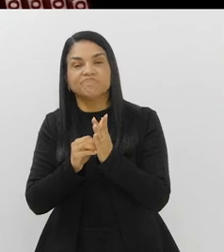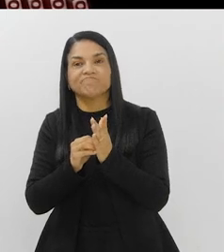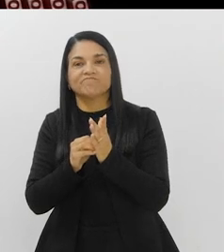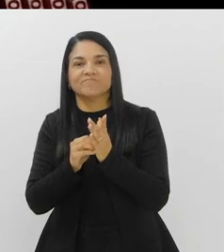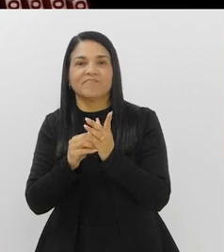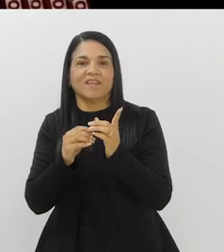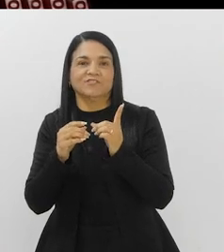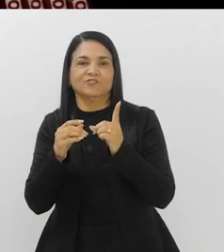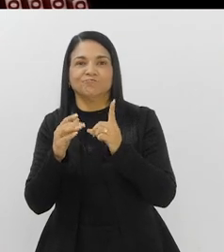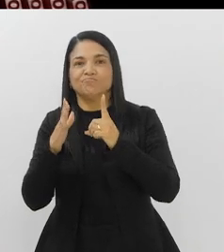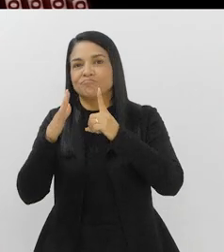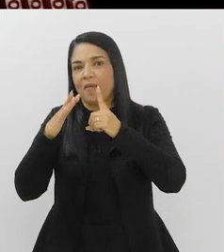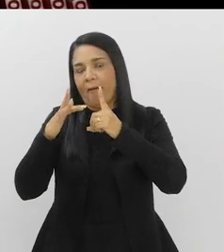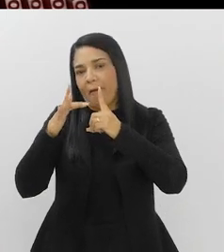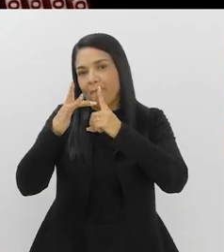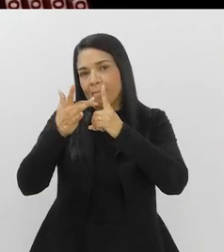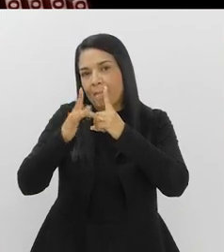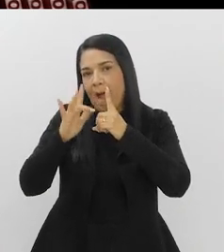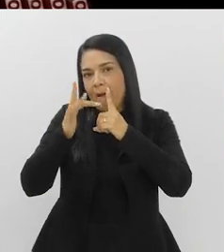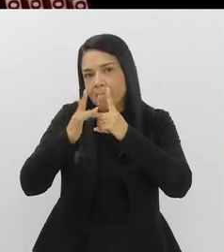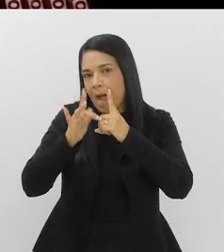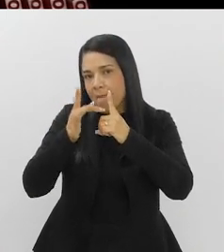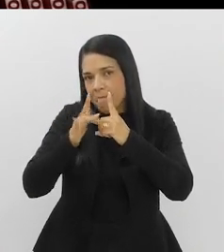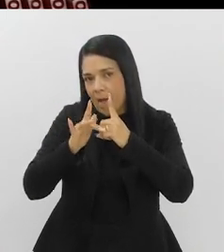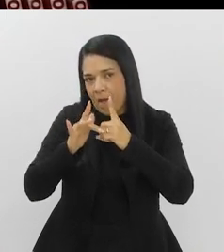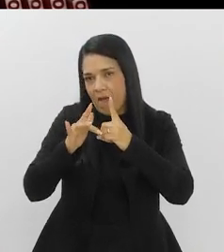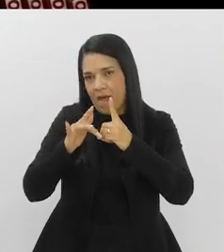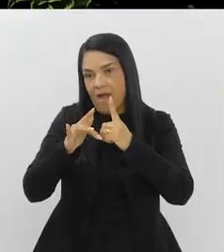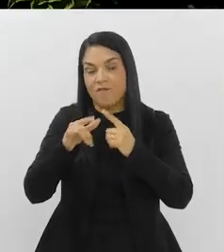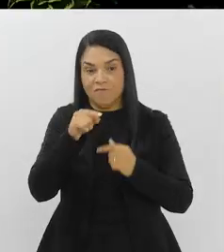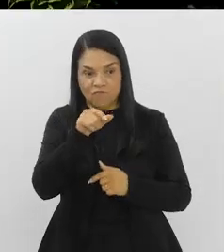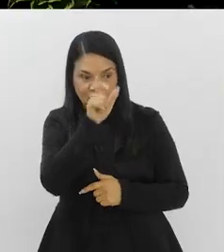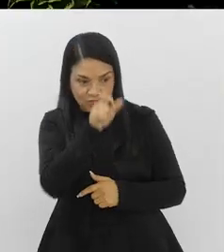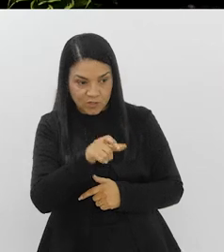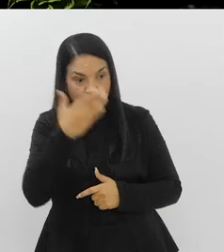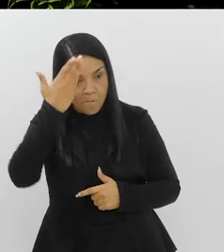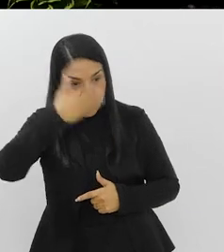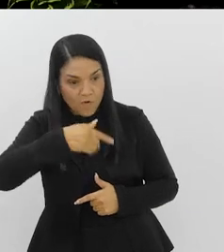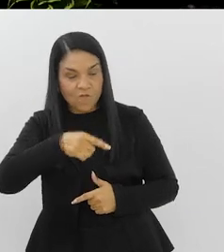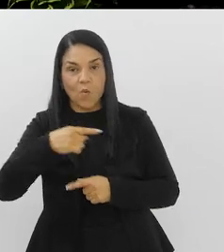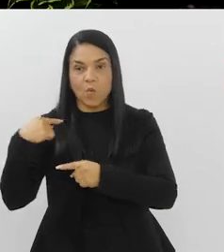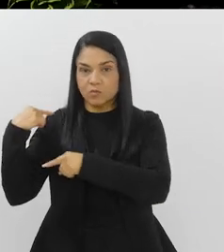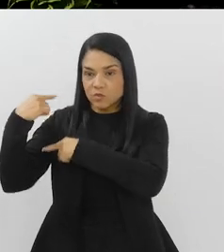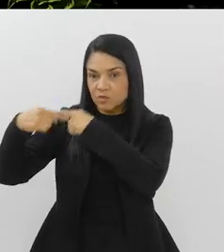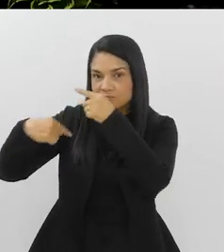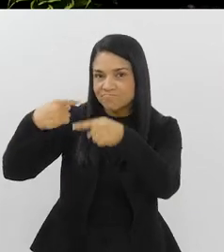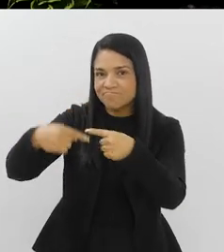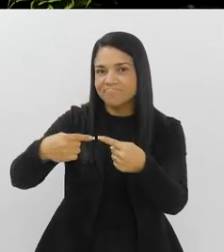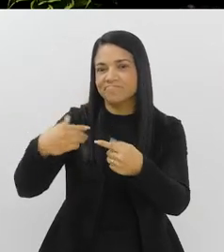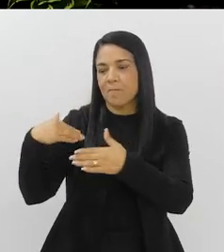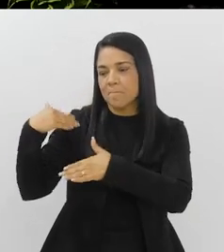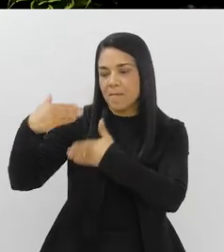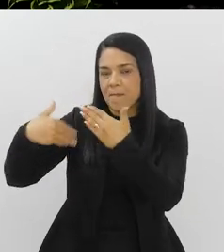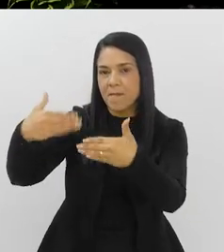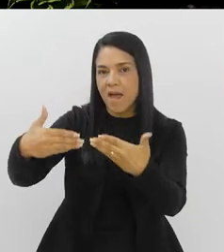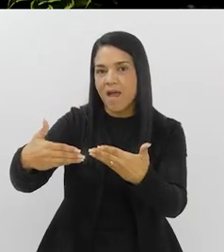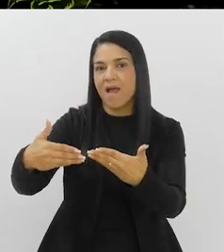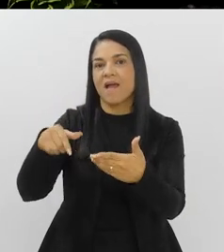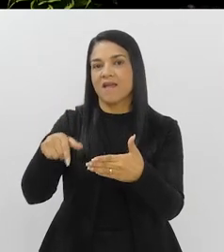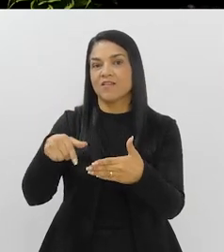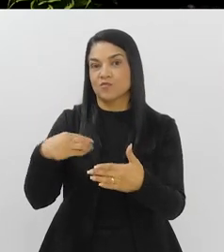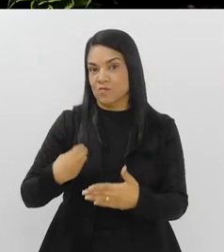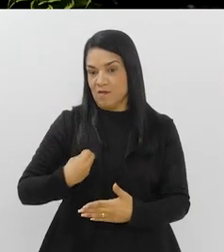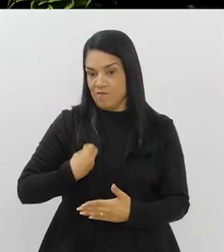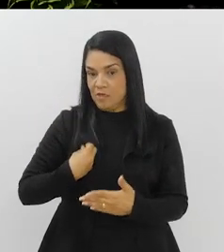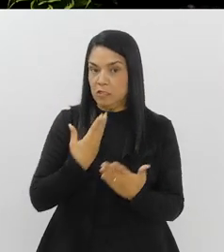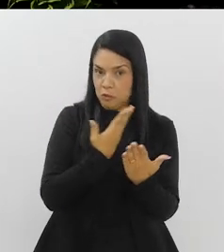deficiência né que não é incapacidade você provou aqui pra gente com a sua trajetória né dessa primeira parte da